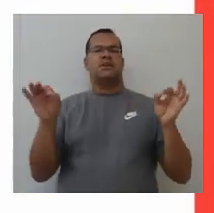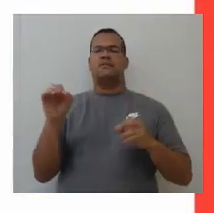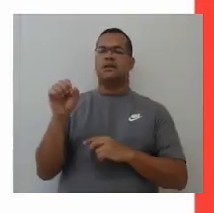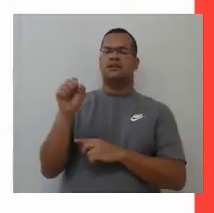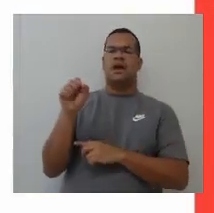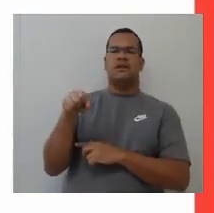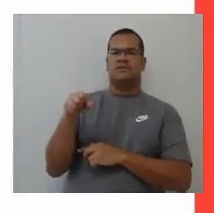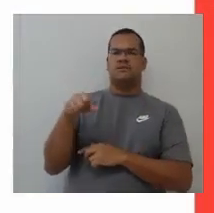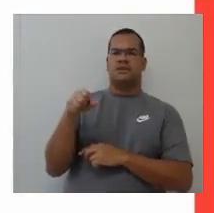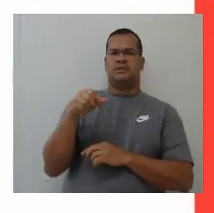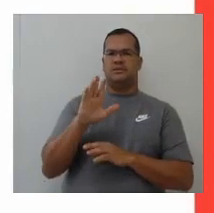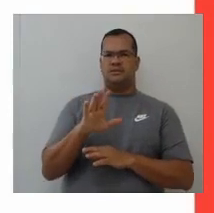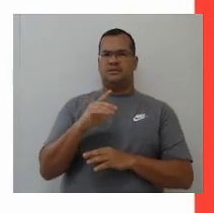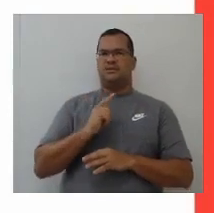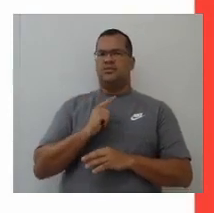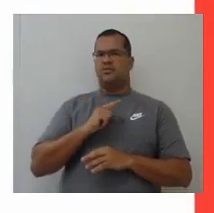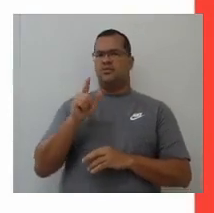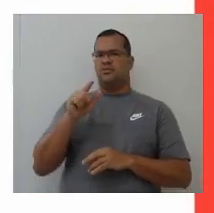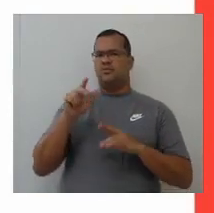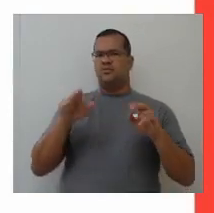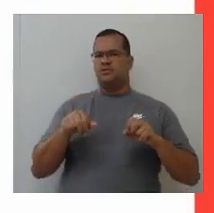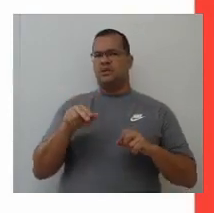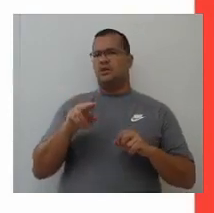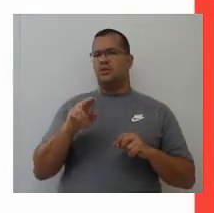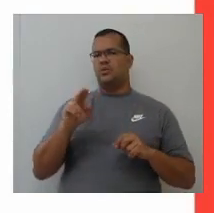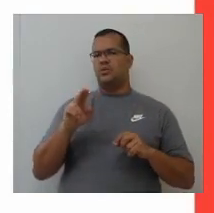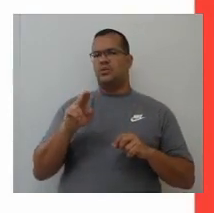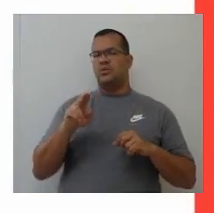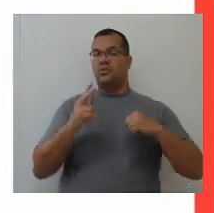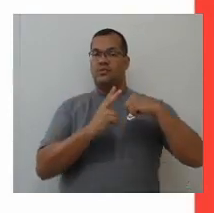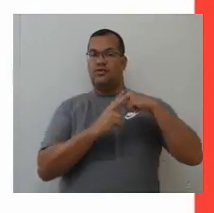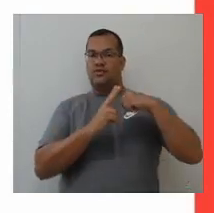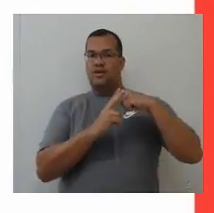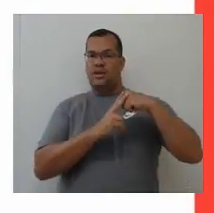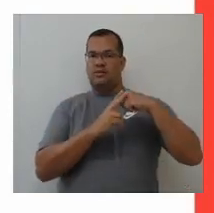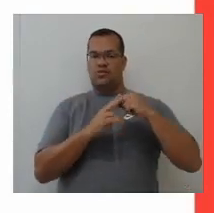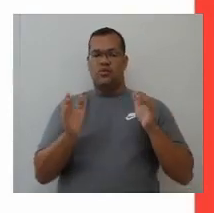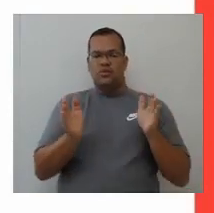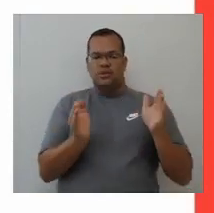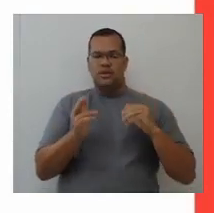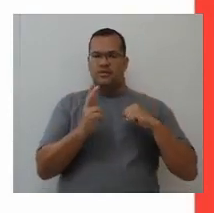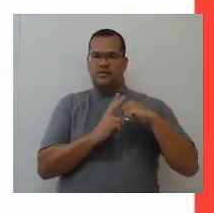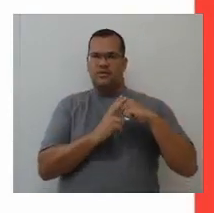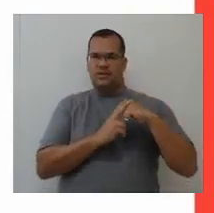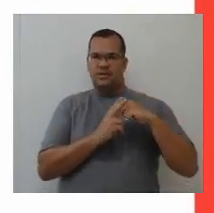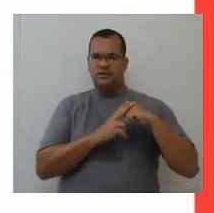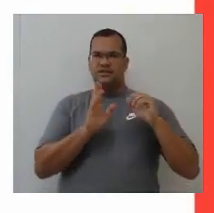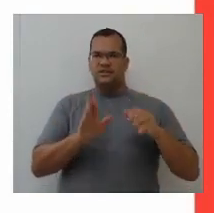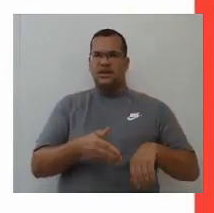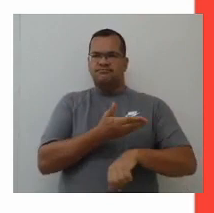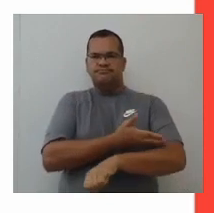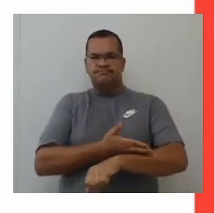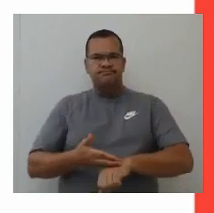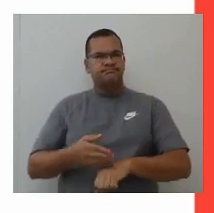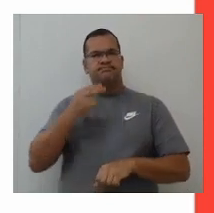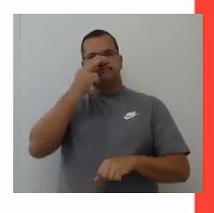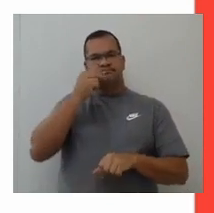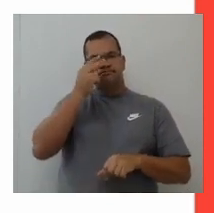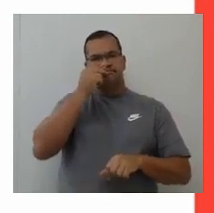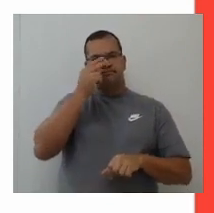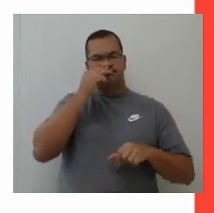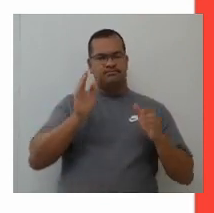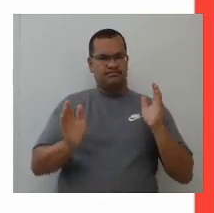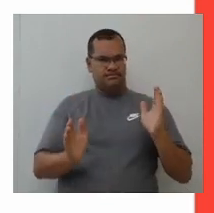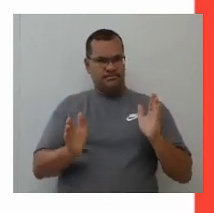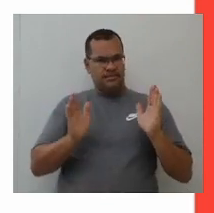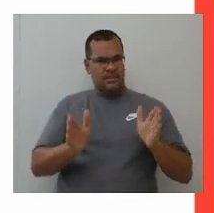afirmativas utilizando o simple present, esse tempo verbal que é utilizado para falar de ações e hábitos que costumam se repetir no presente,